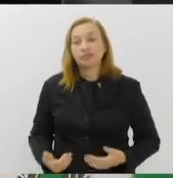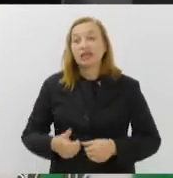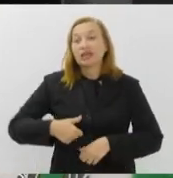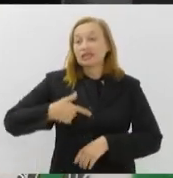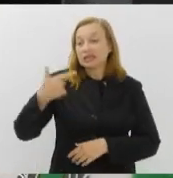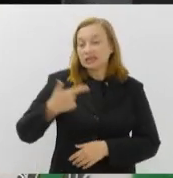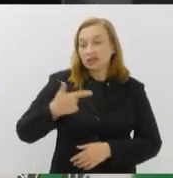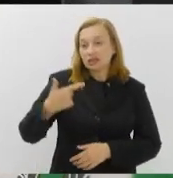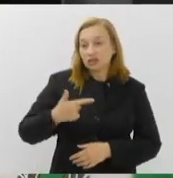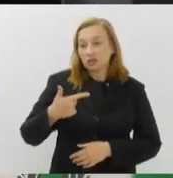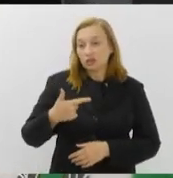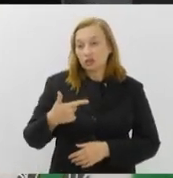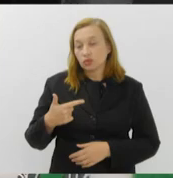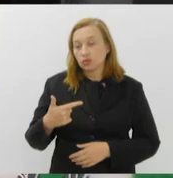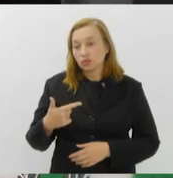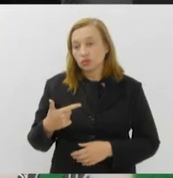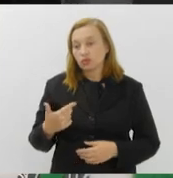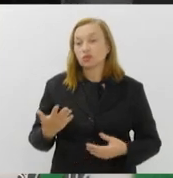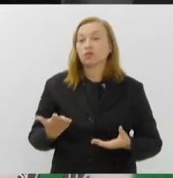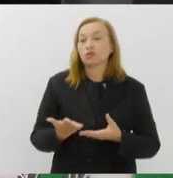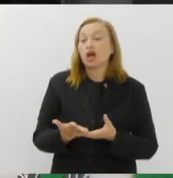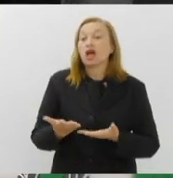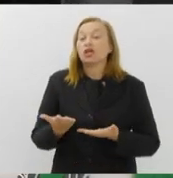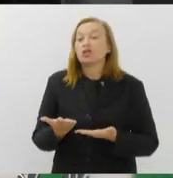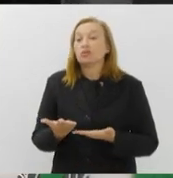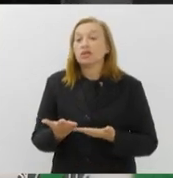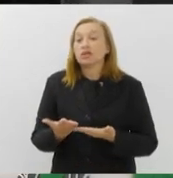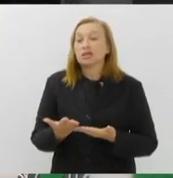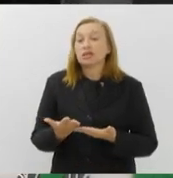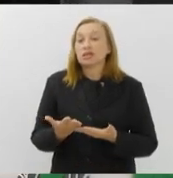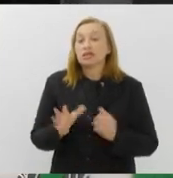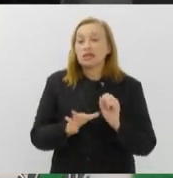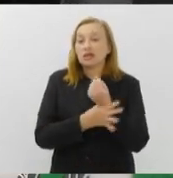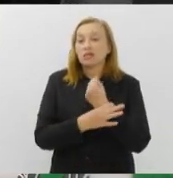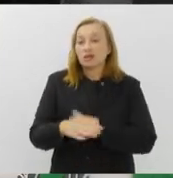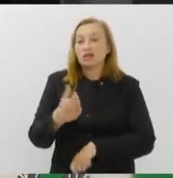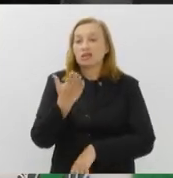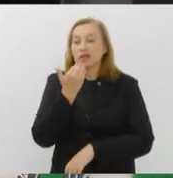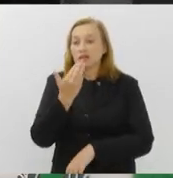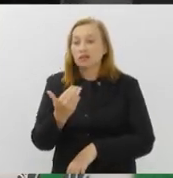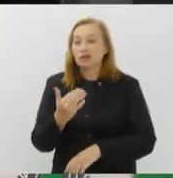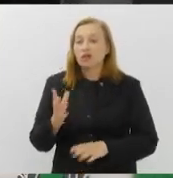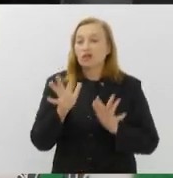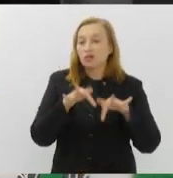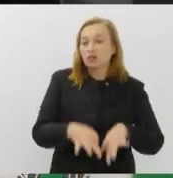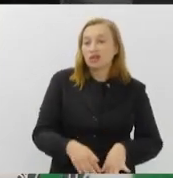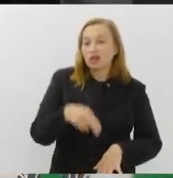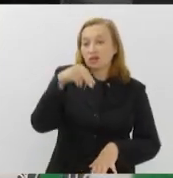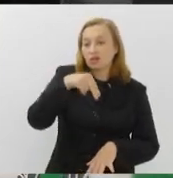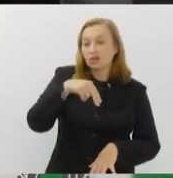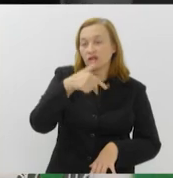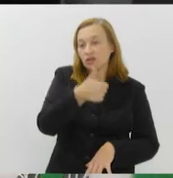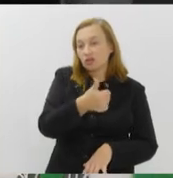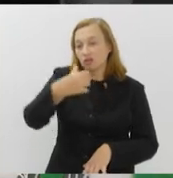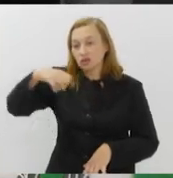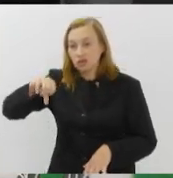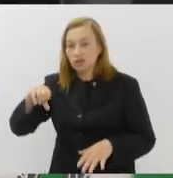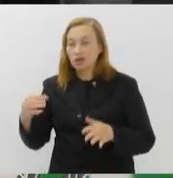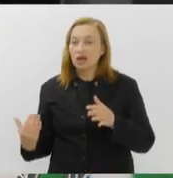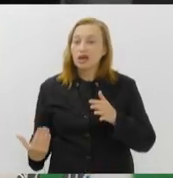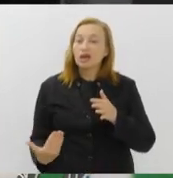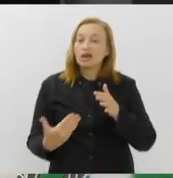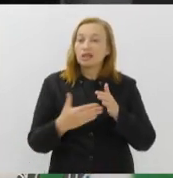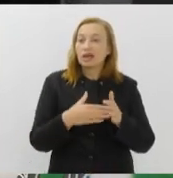o Inquérito Nacional sobre Segurança Alimentar, revelou que entre o final de novembro de 2019 e abril